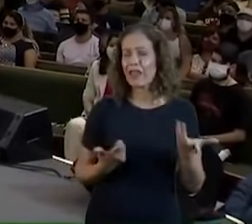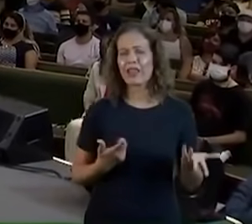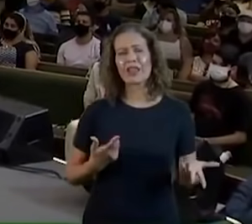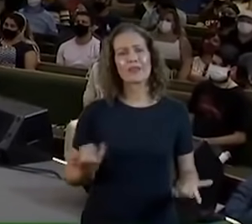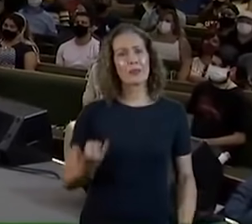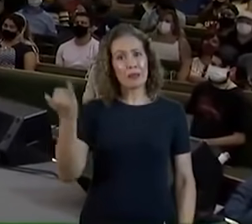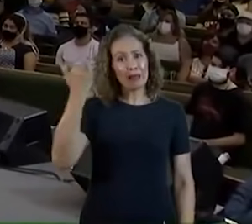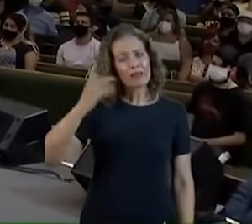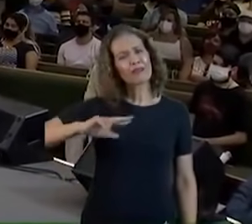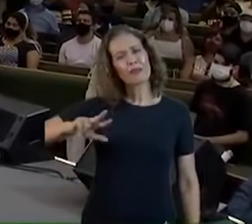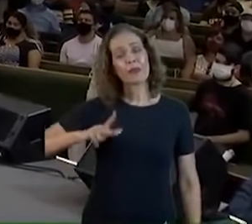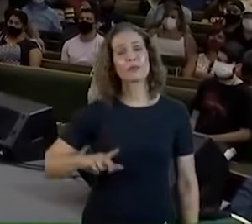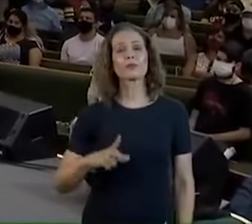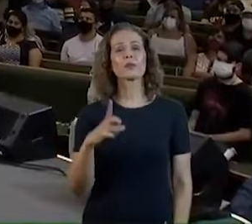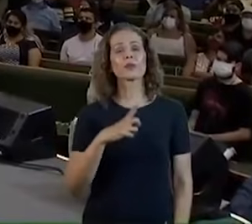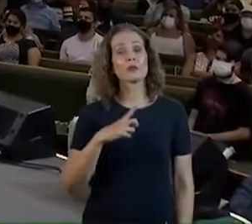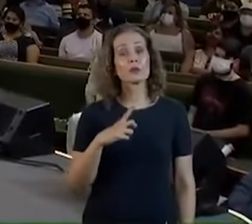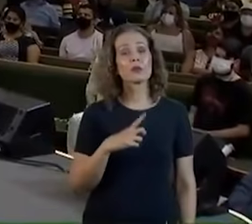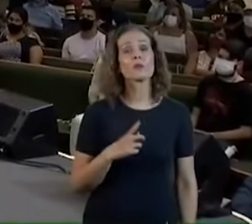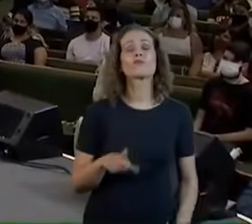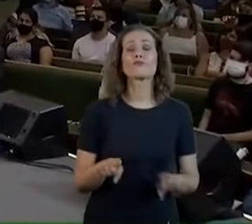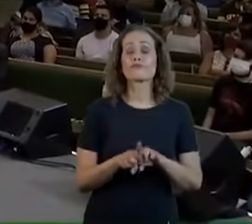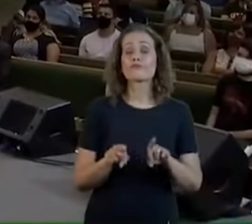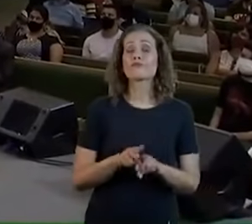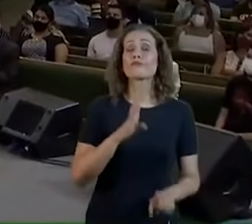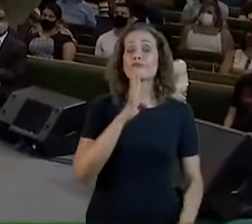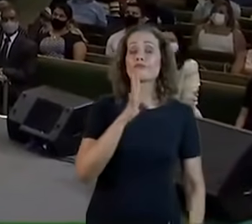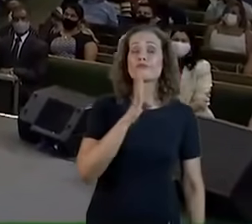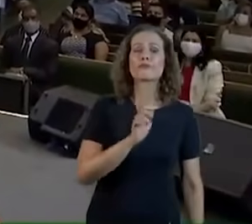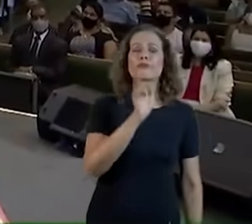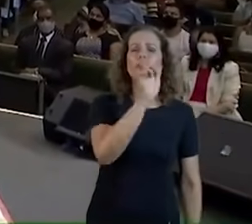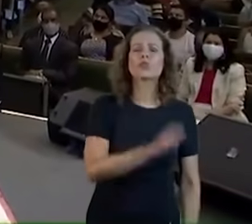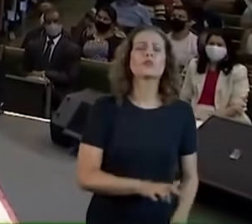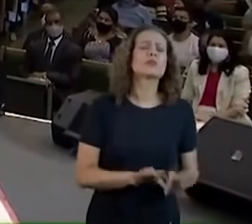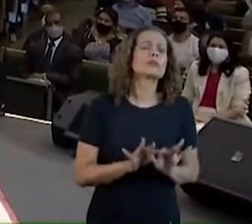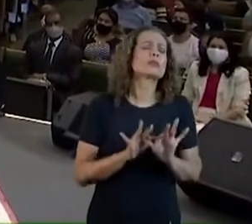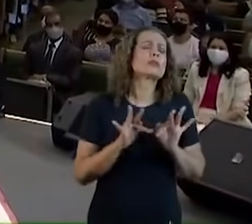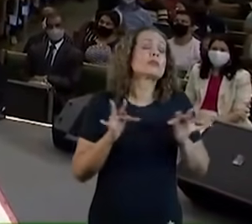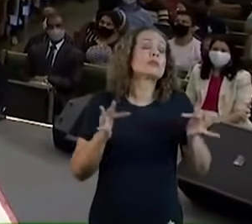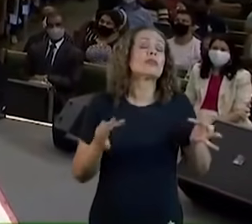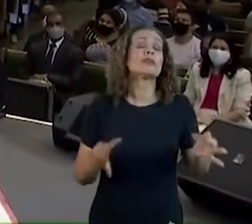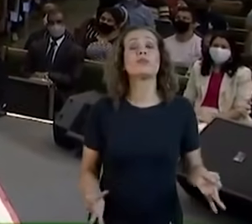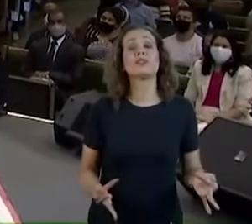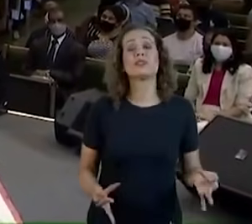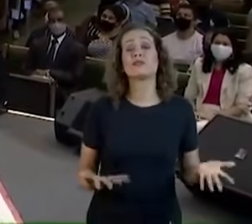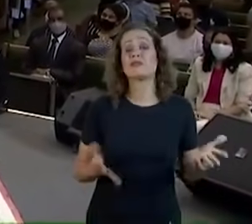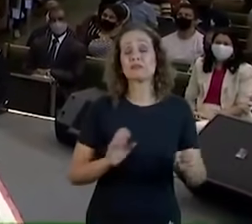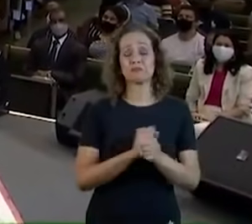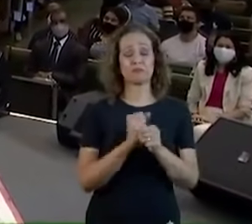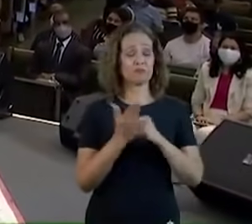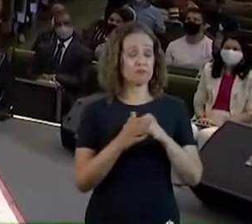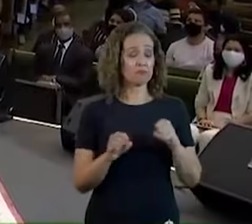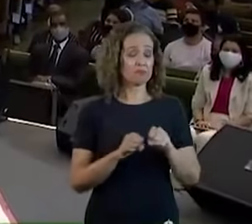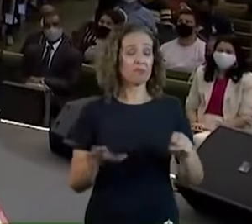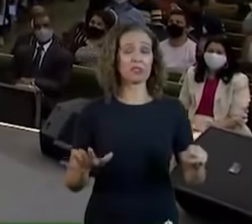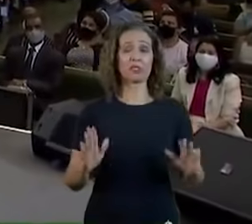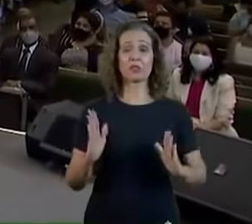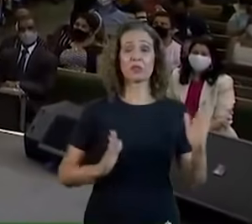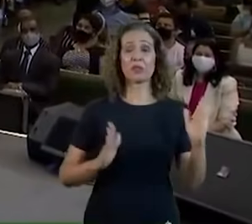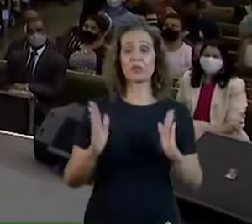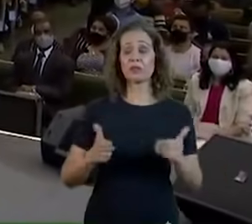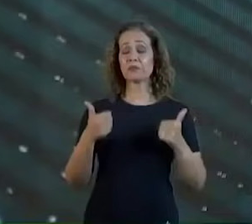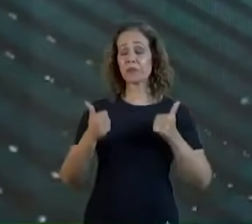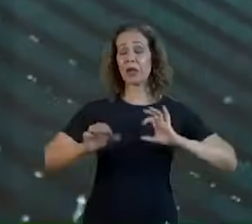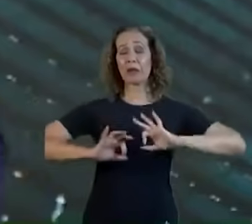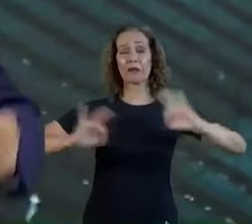Eu conheço gente simples, simples, simples, simples, que está tirando essa pandemia de letra. Está animando os